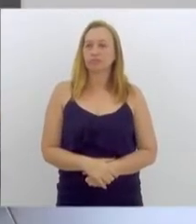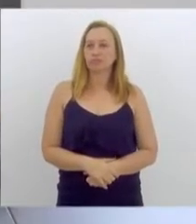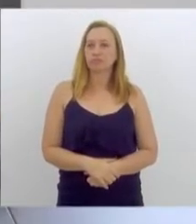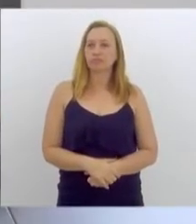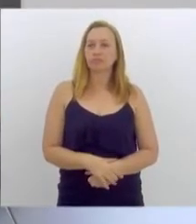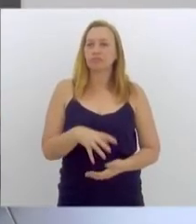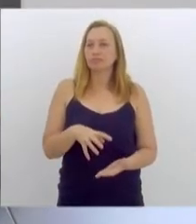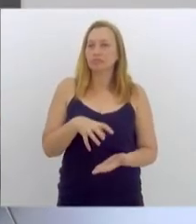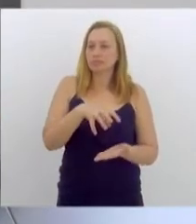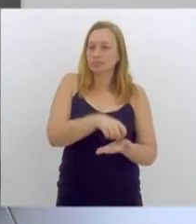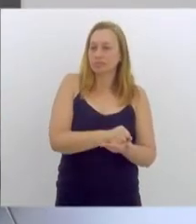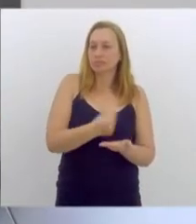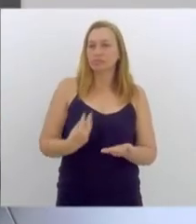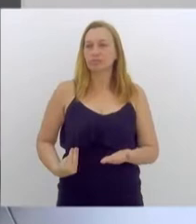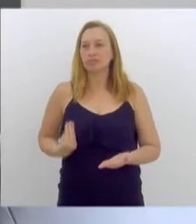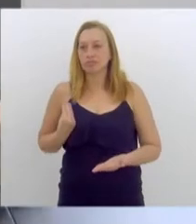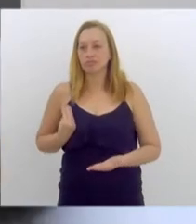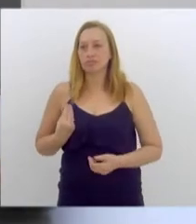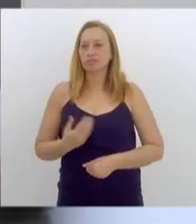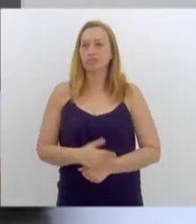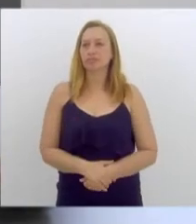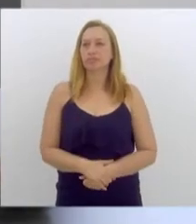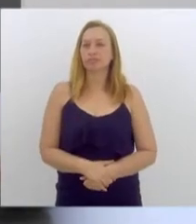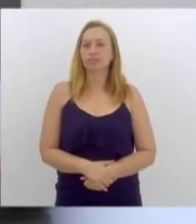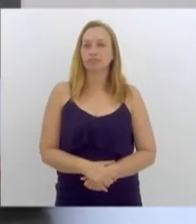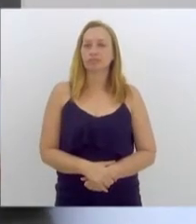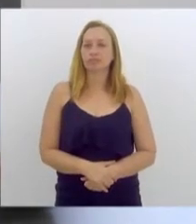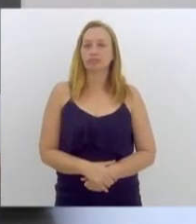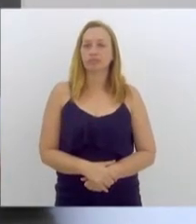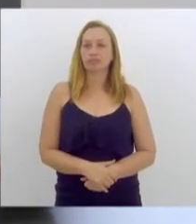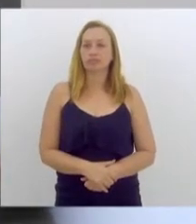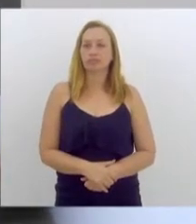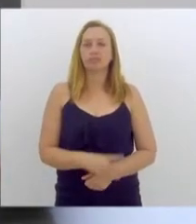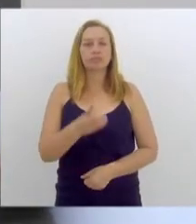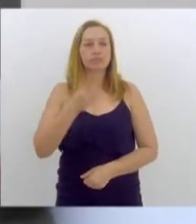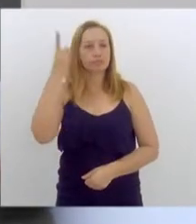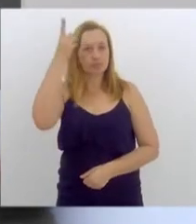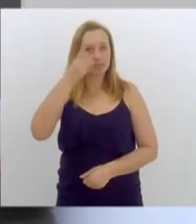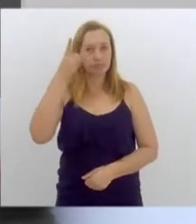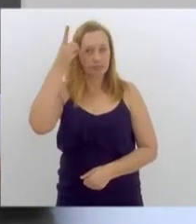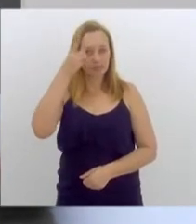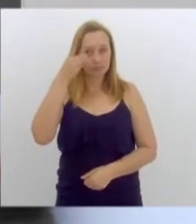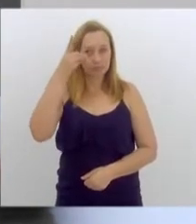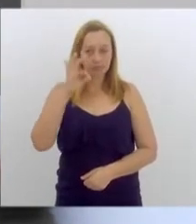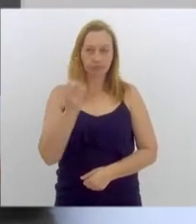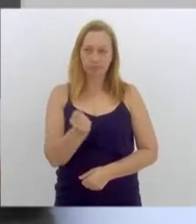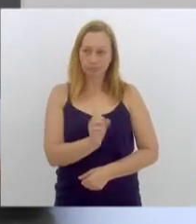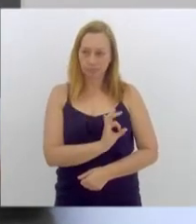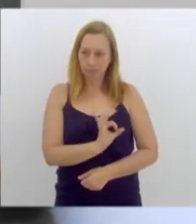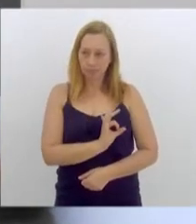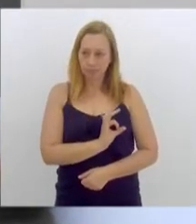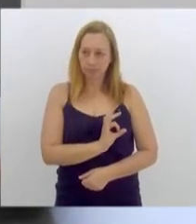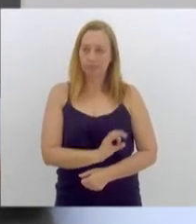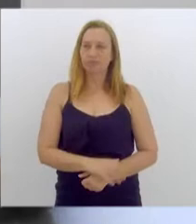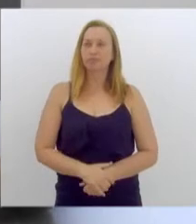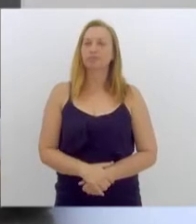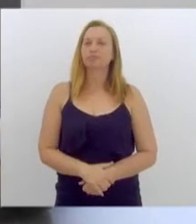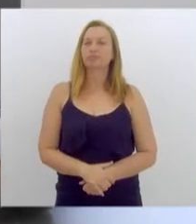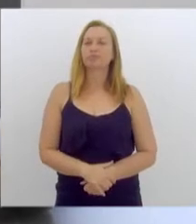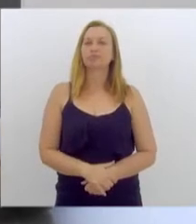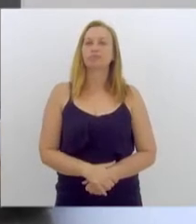registrando a presença da senhora deputada Marta Rocha